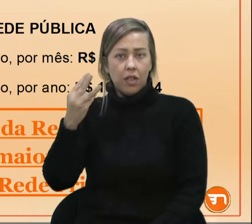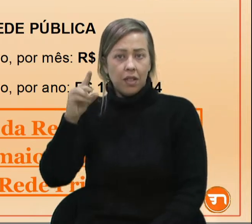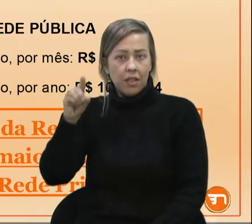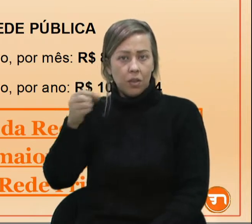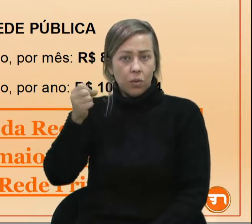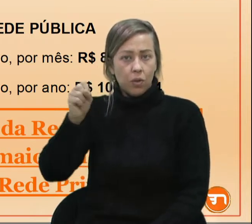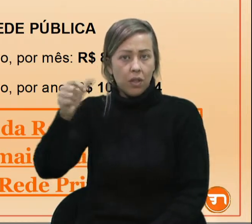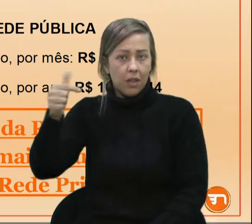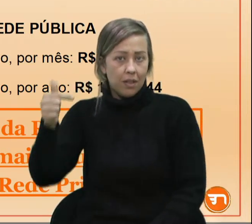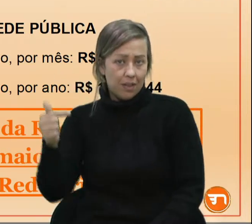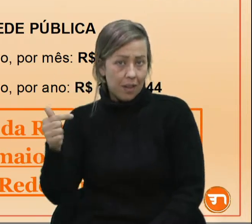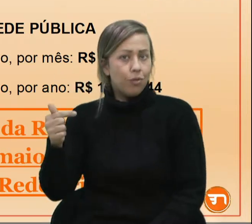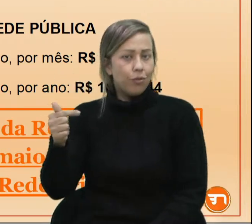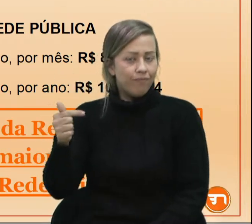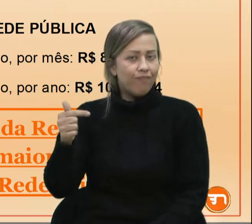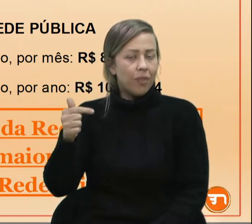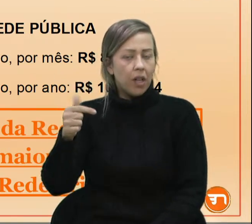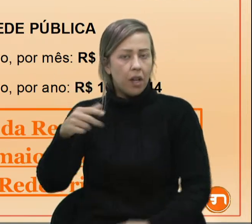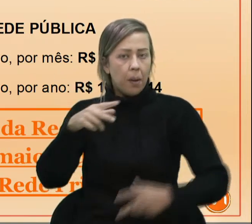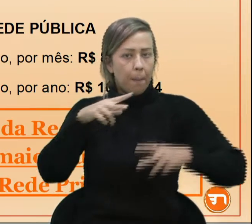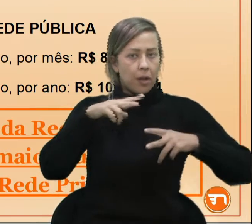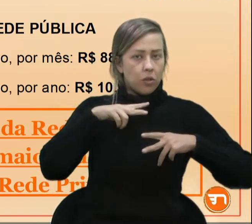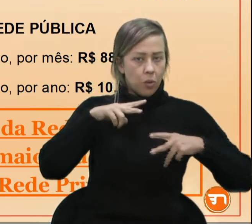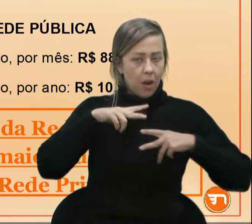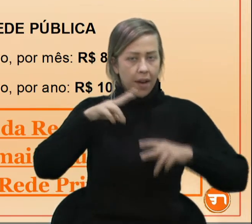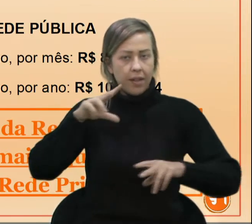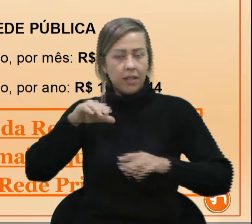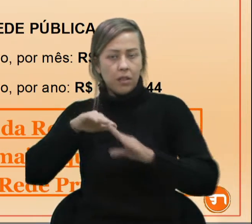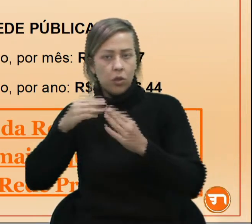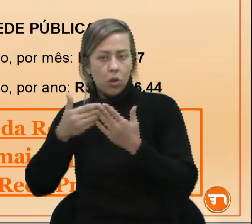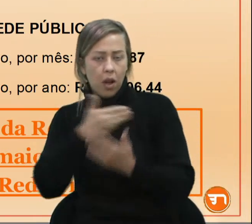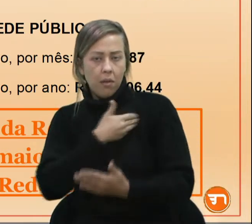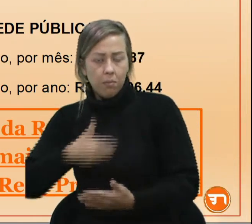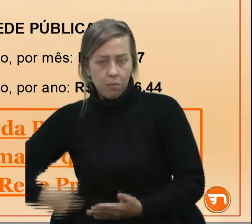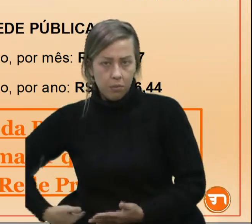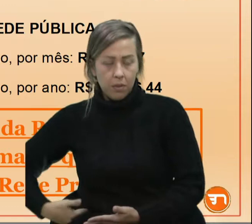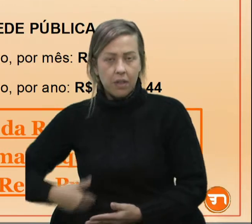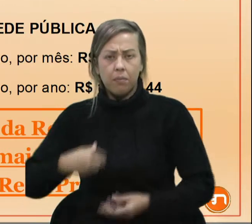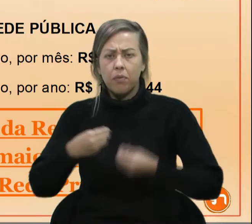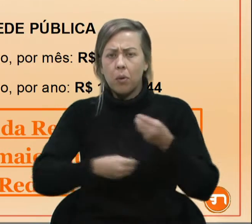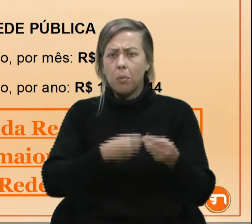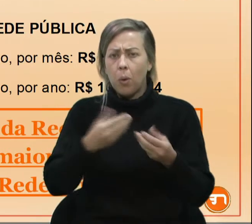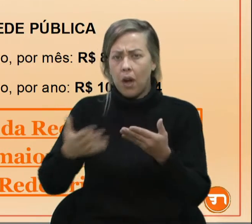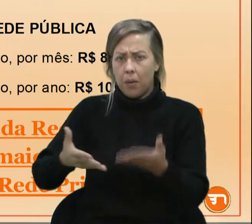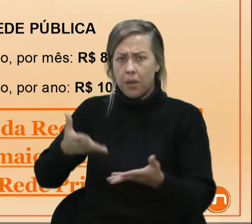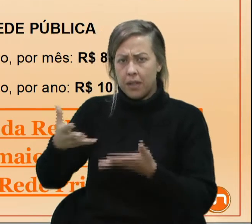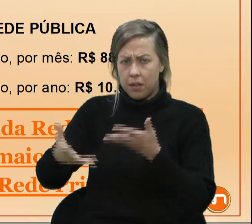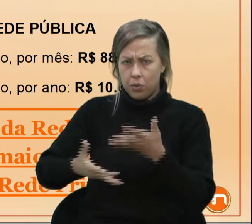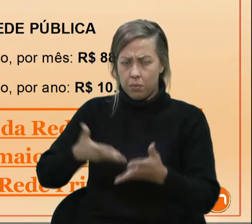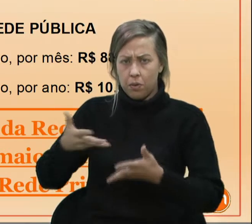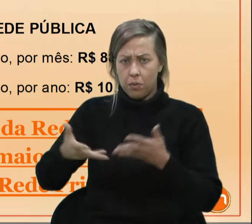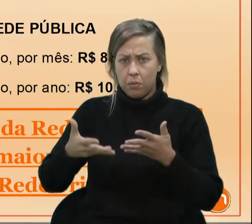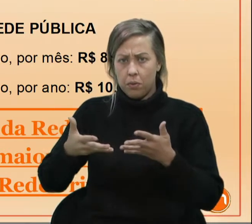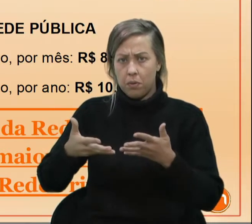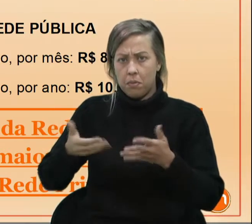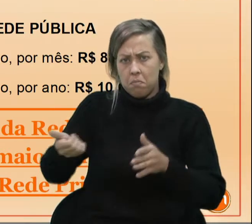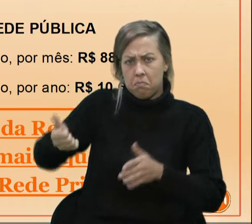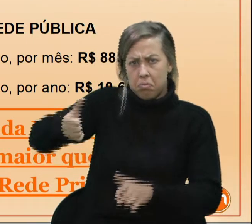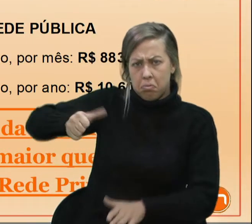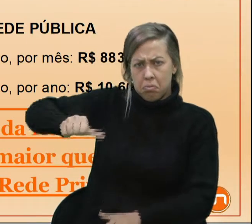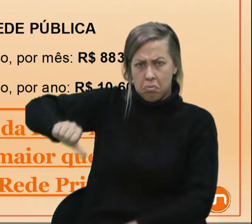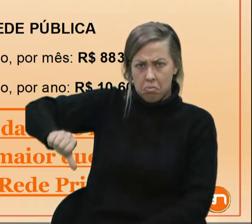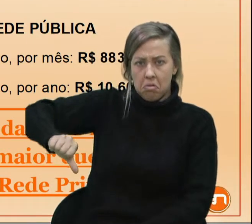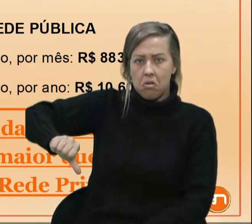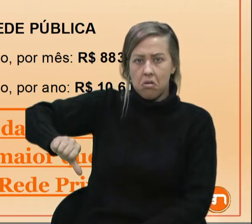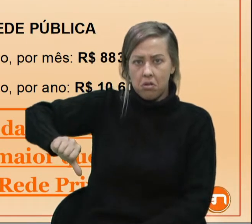883,87. Lembrando que essa fonte é do TCE. Ou seja, além de prestar um atendimento muito pior,